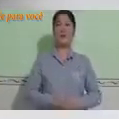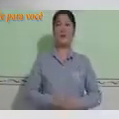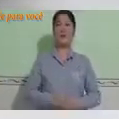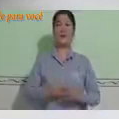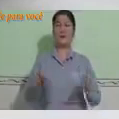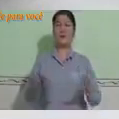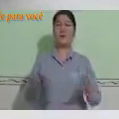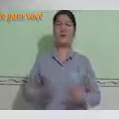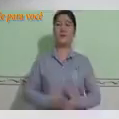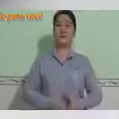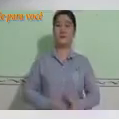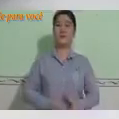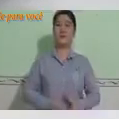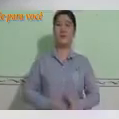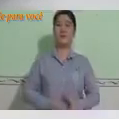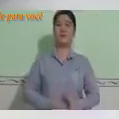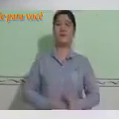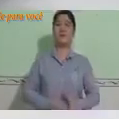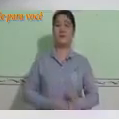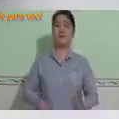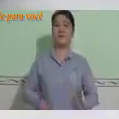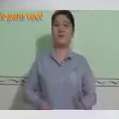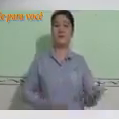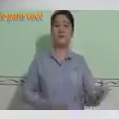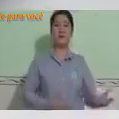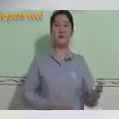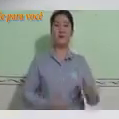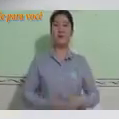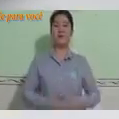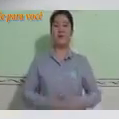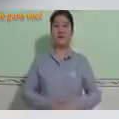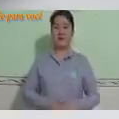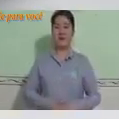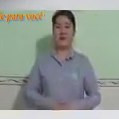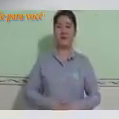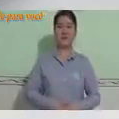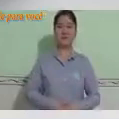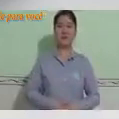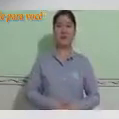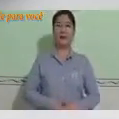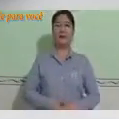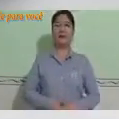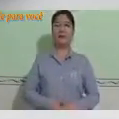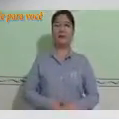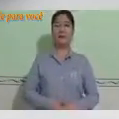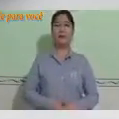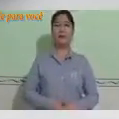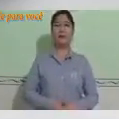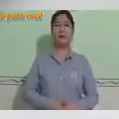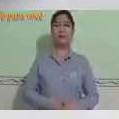Normalmente está associada a dores e cólicas abdominais, vírgula, sendo normalmente indicativa de lesão na mucosa